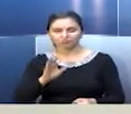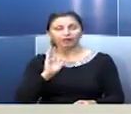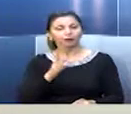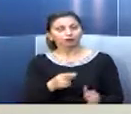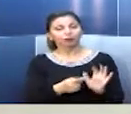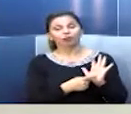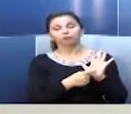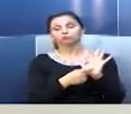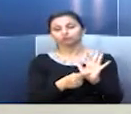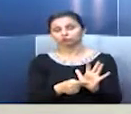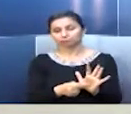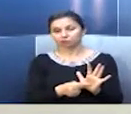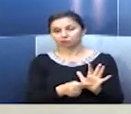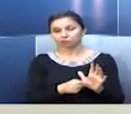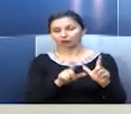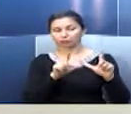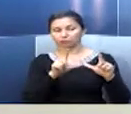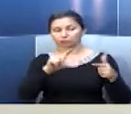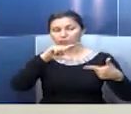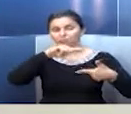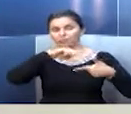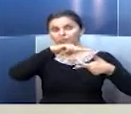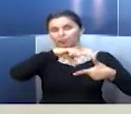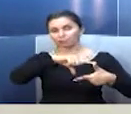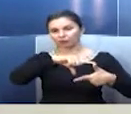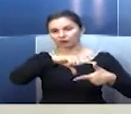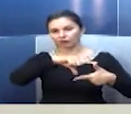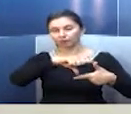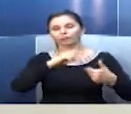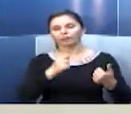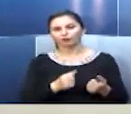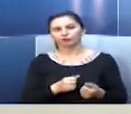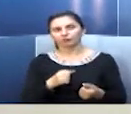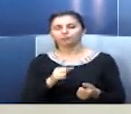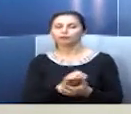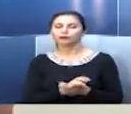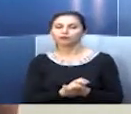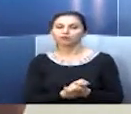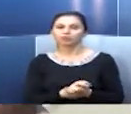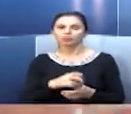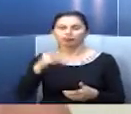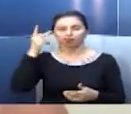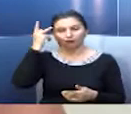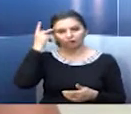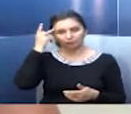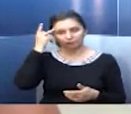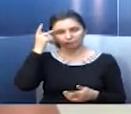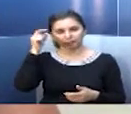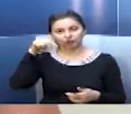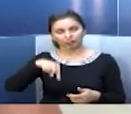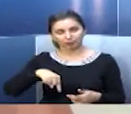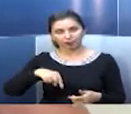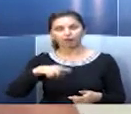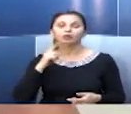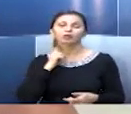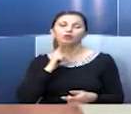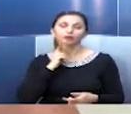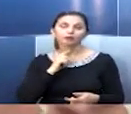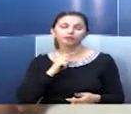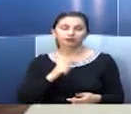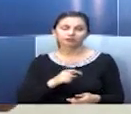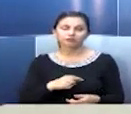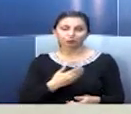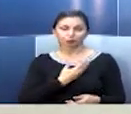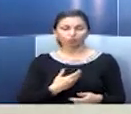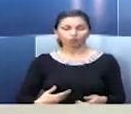Paulo, foi implantado pelo PSDB lá há muitos anos, e aqui em Minas o Fernando Pimentel prometeu na sua campanha